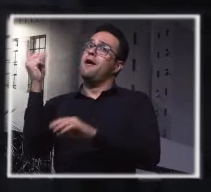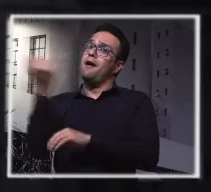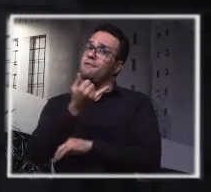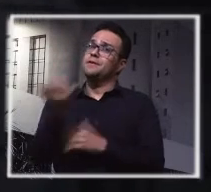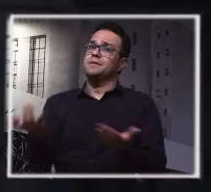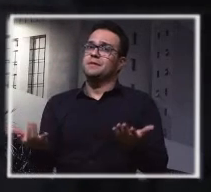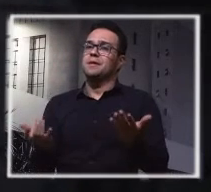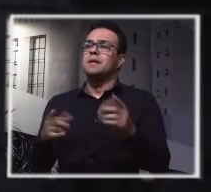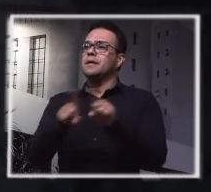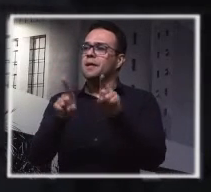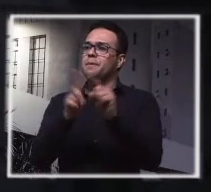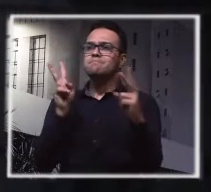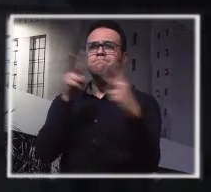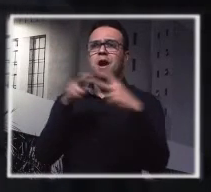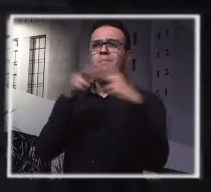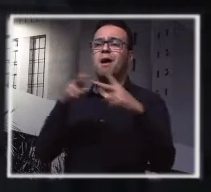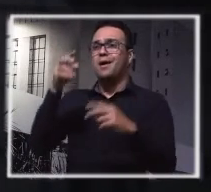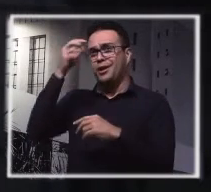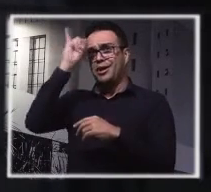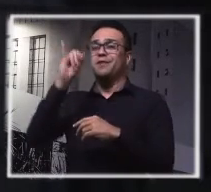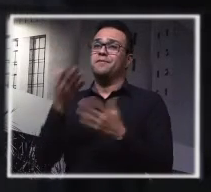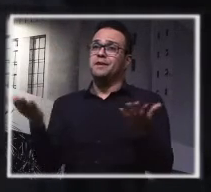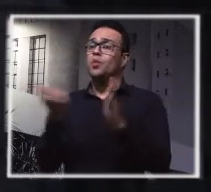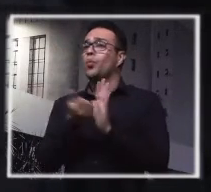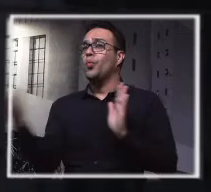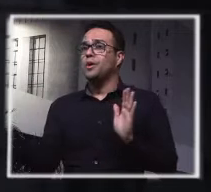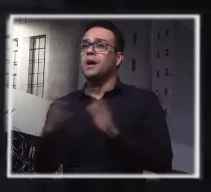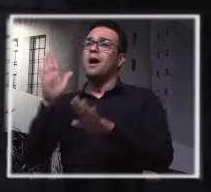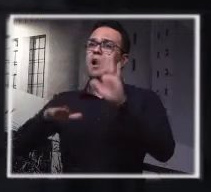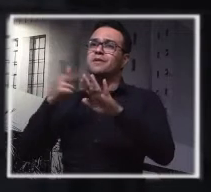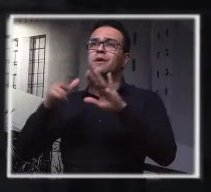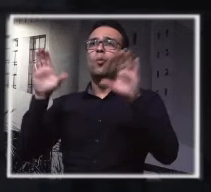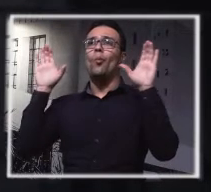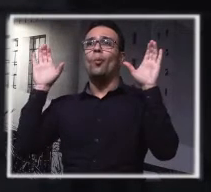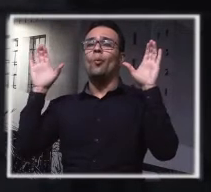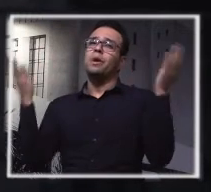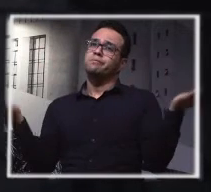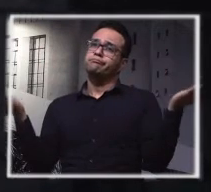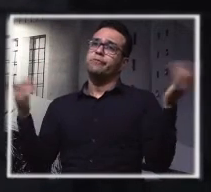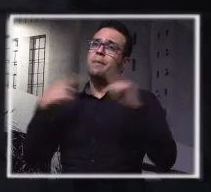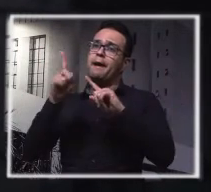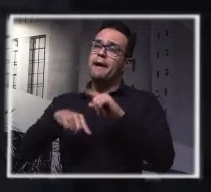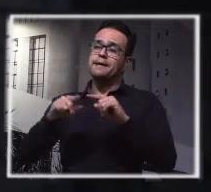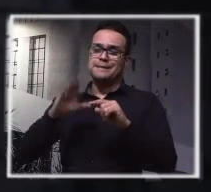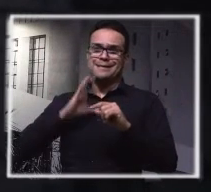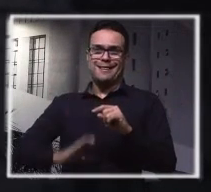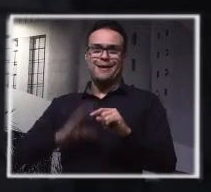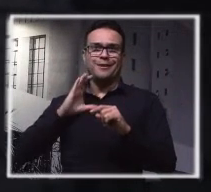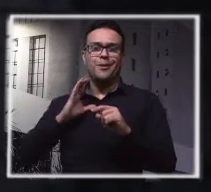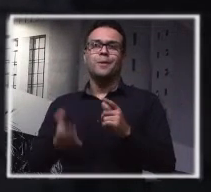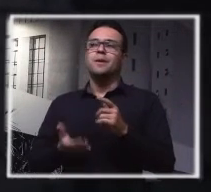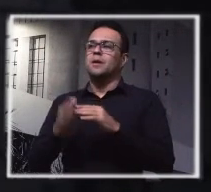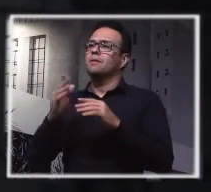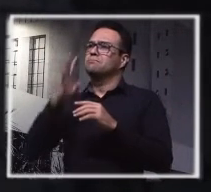Quantas agressões poderíamos ter evitado? Quantas vezes nós nos omitimos como cidadãos? E eu observo como